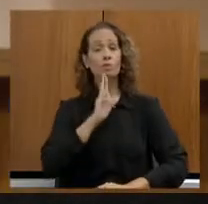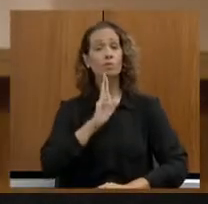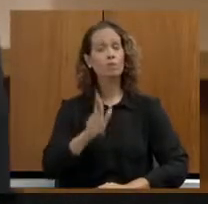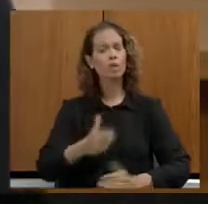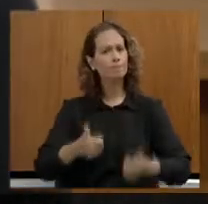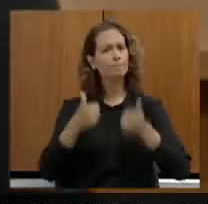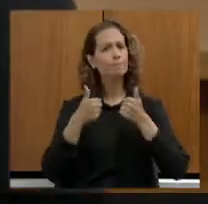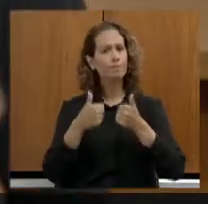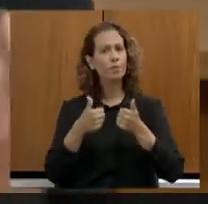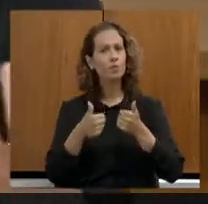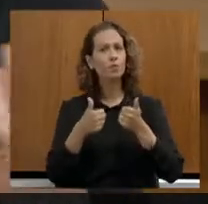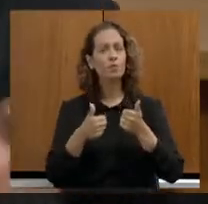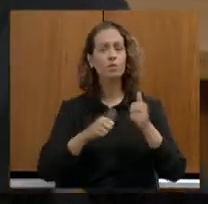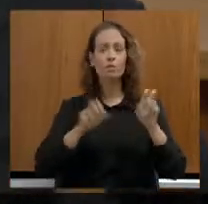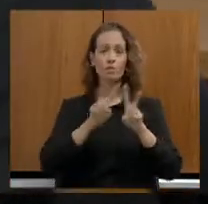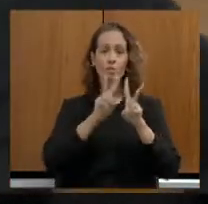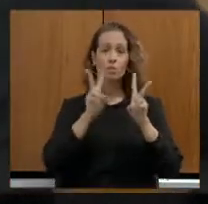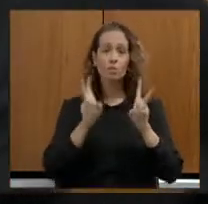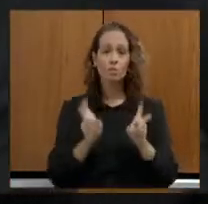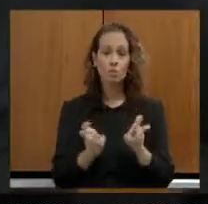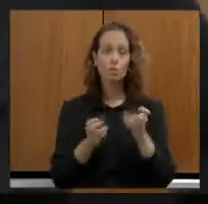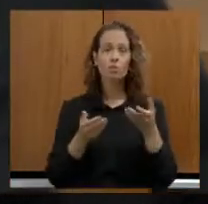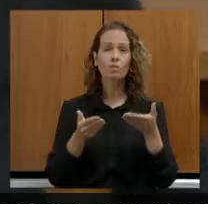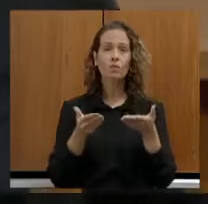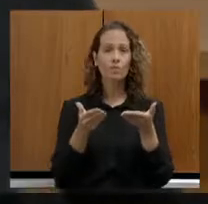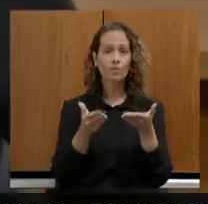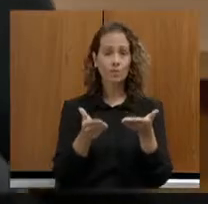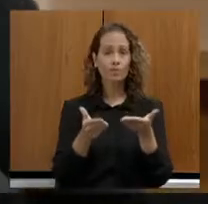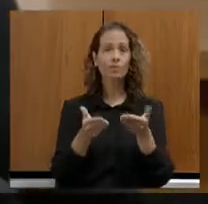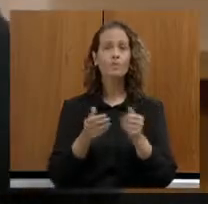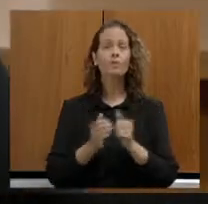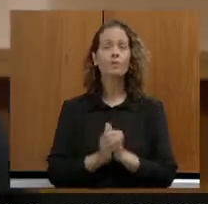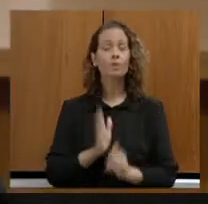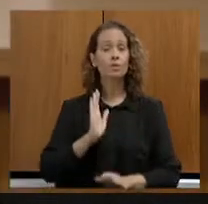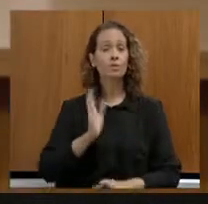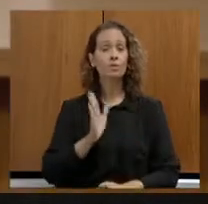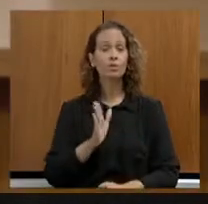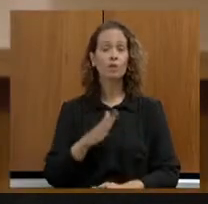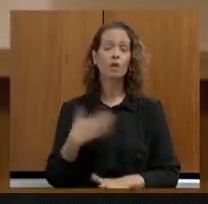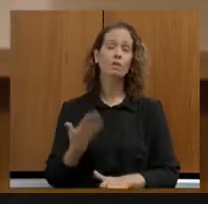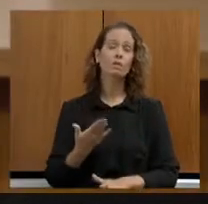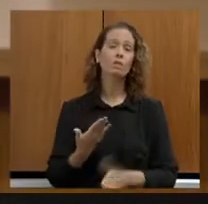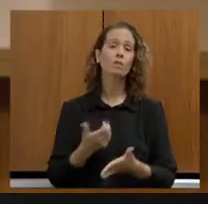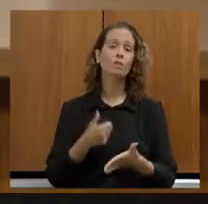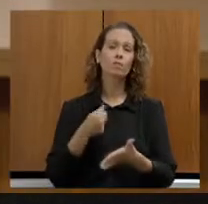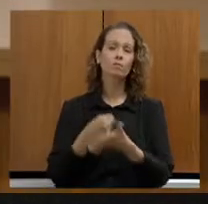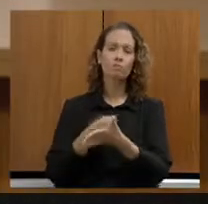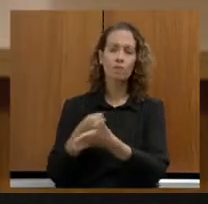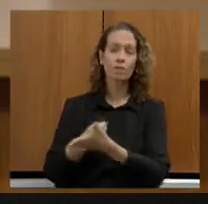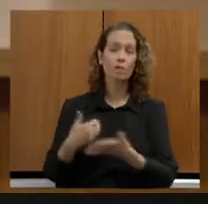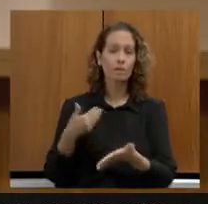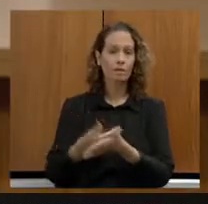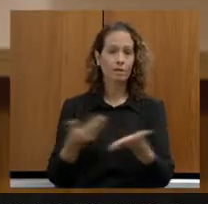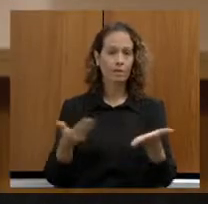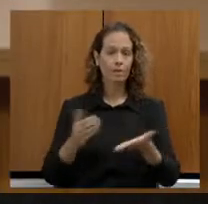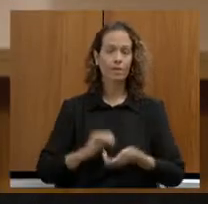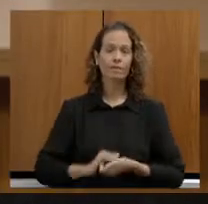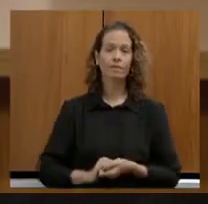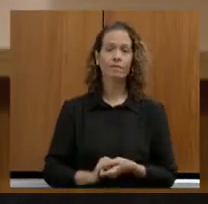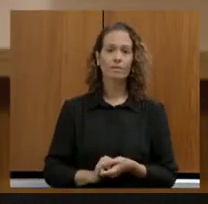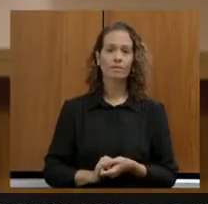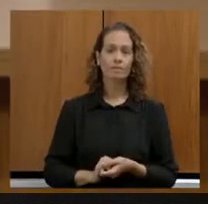muito positivos a defeito de toda a situação toda a situação que a gente vem enfrentando agora por favor